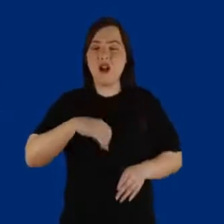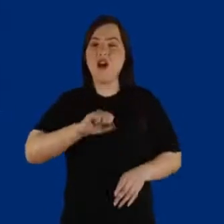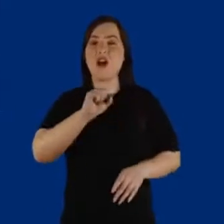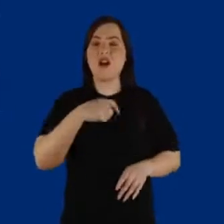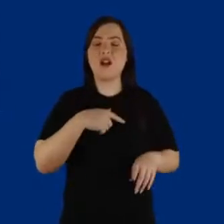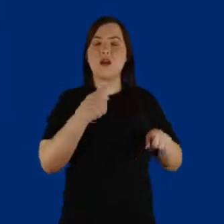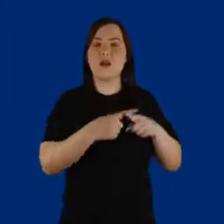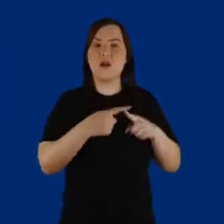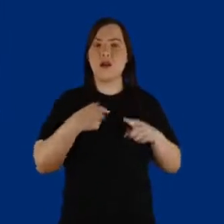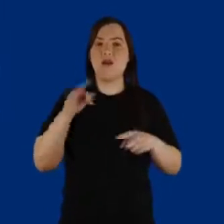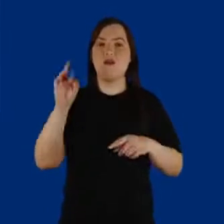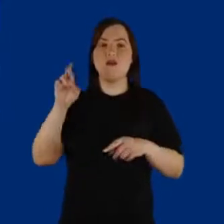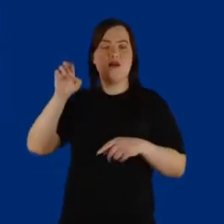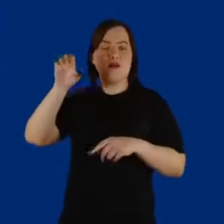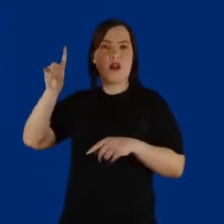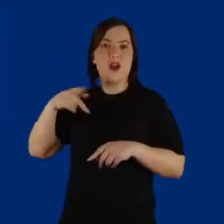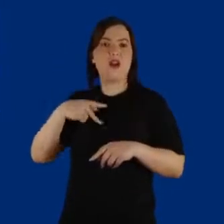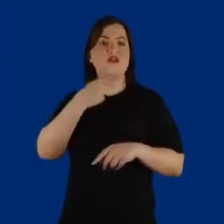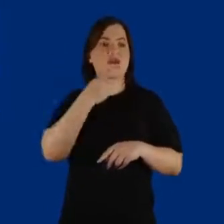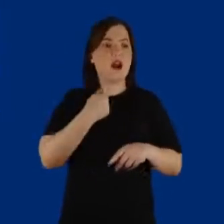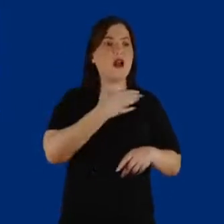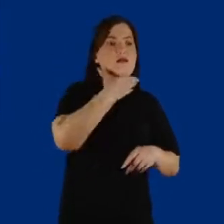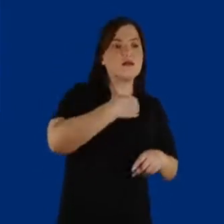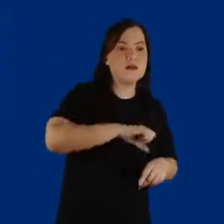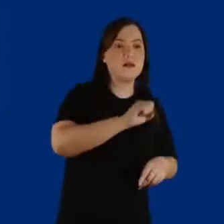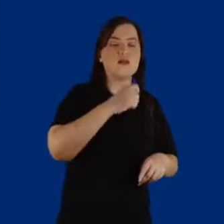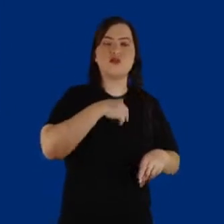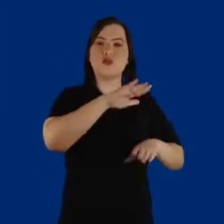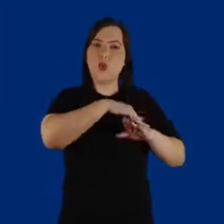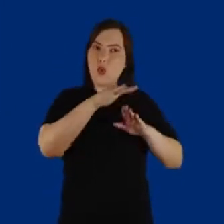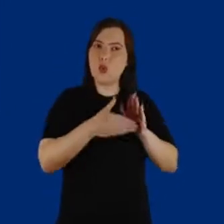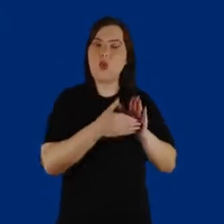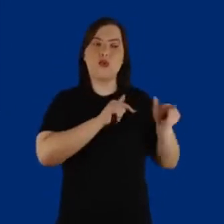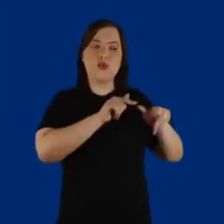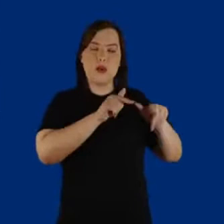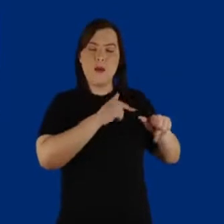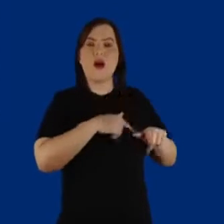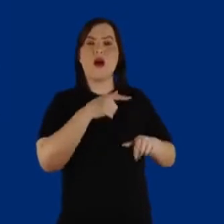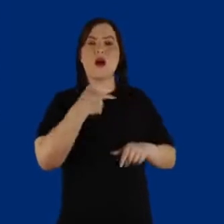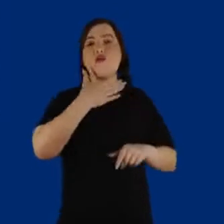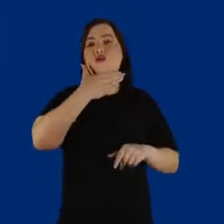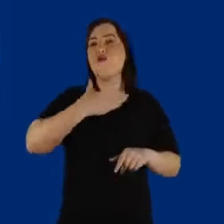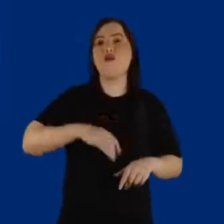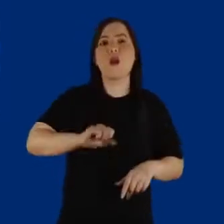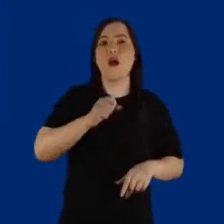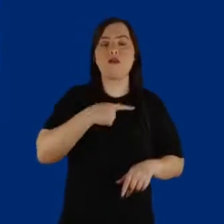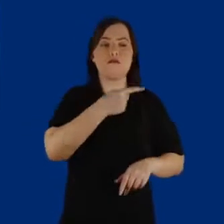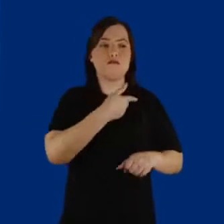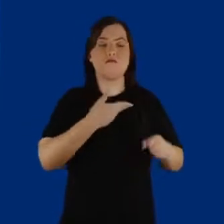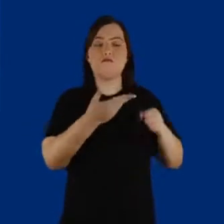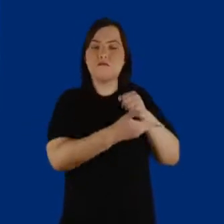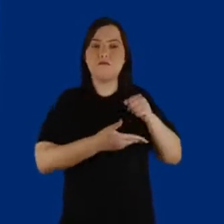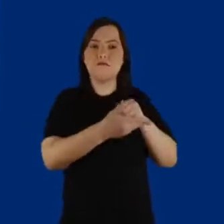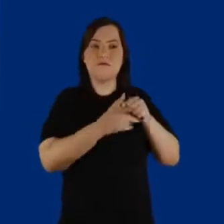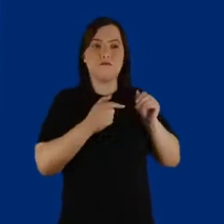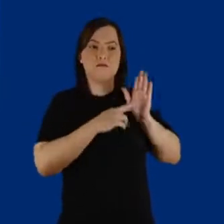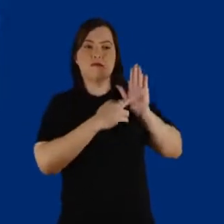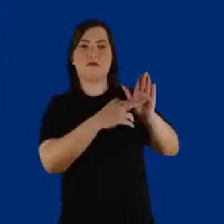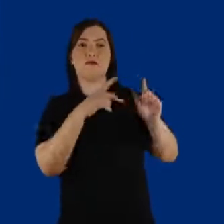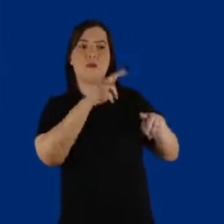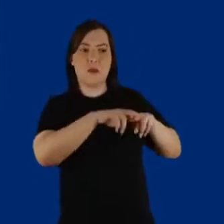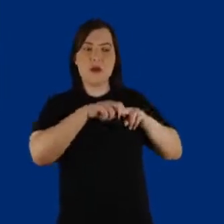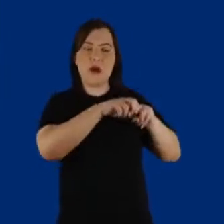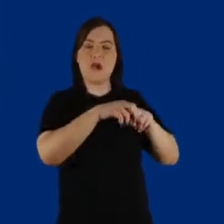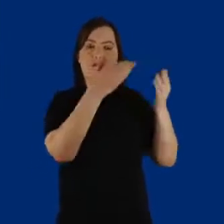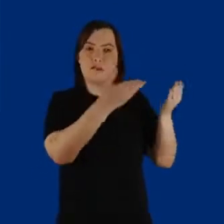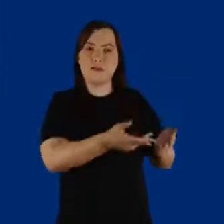Fred Hicklin cita o Paulo Freire em todos os seus trabalhos. O Paulo Freire é considerado uma grande referência por causa disso,